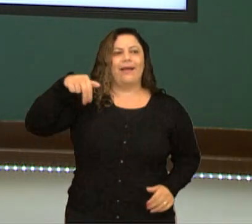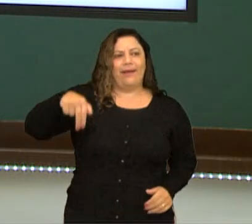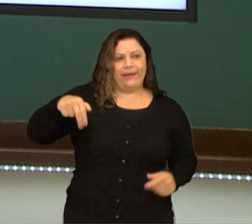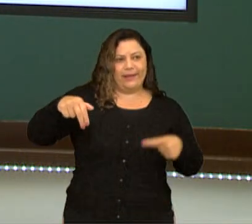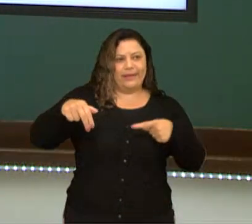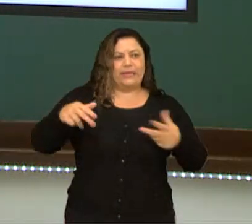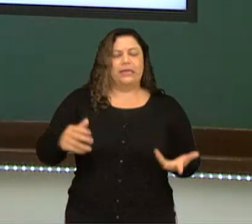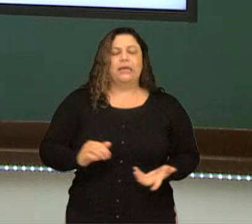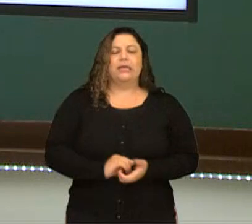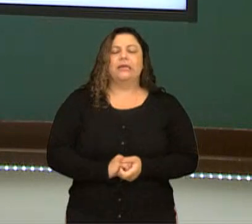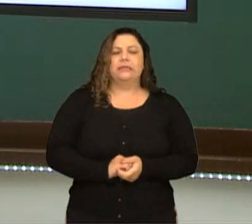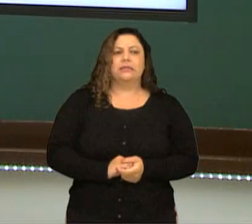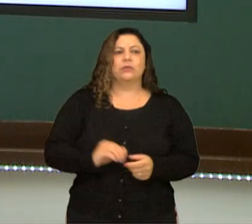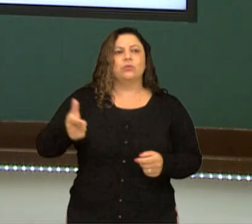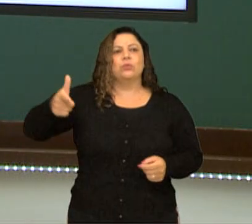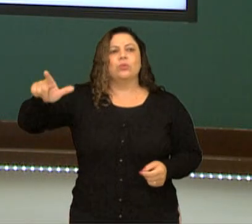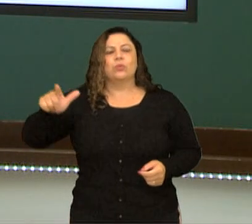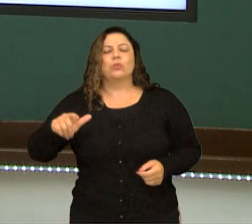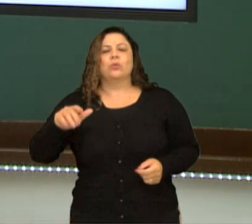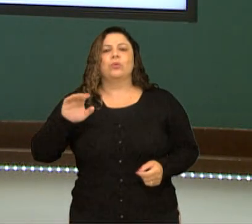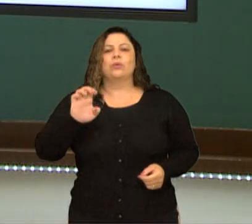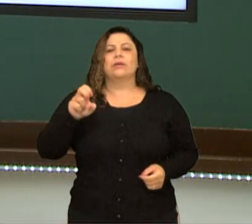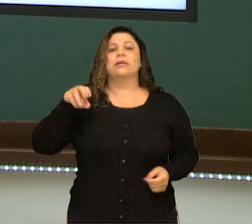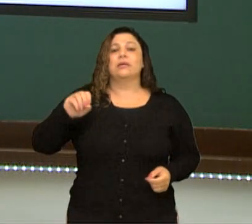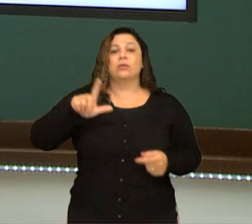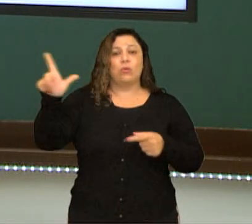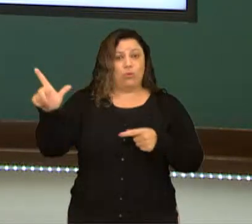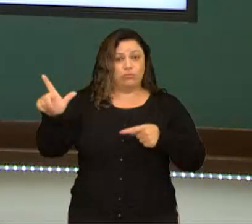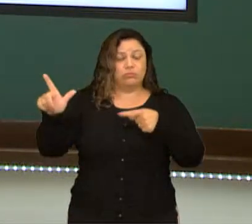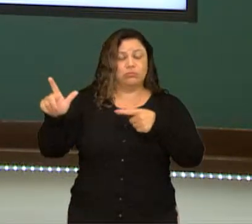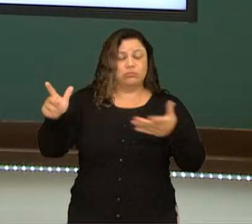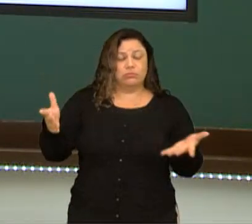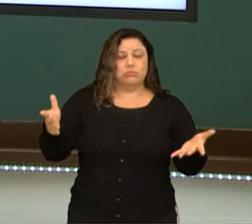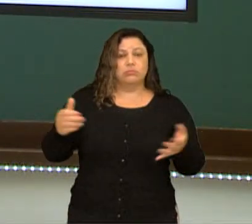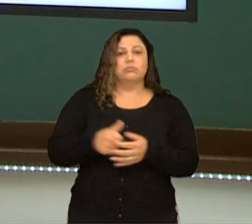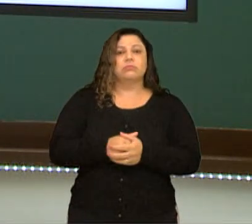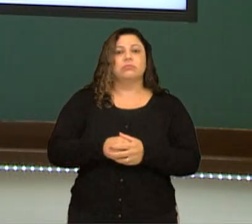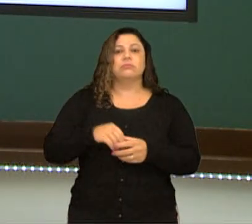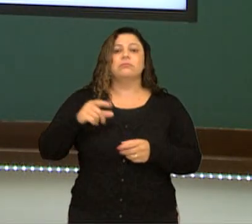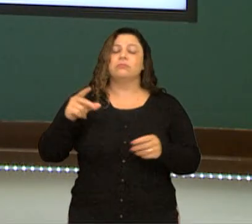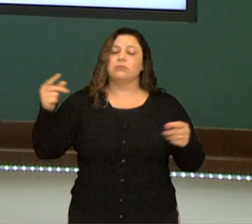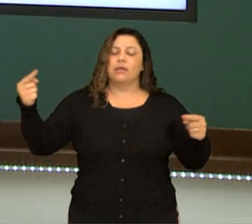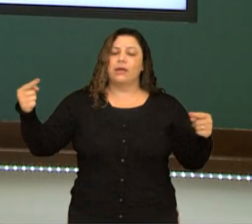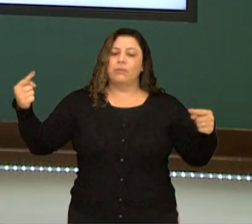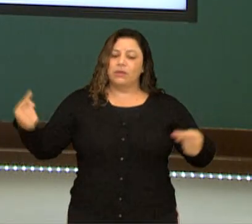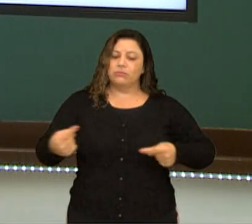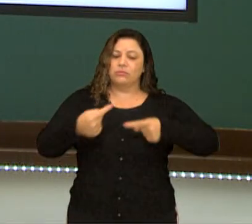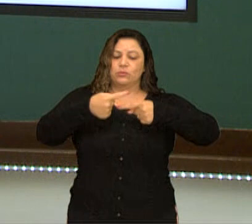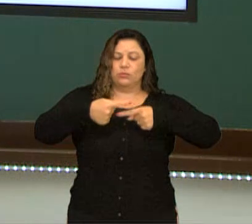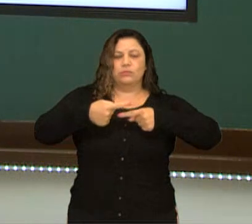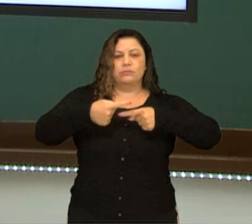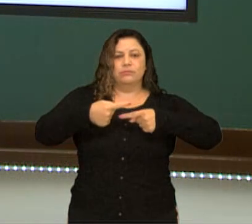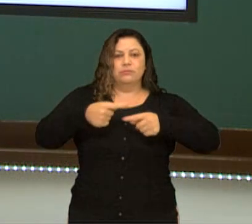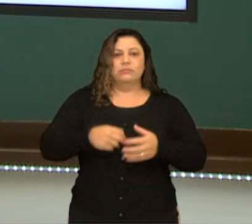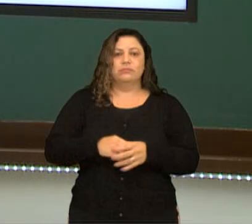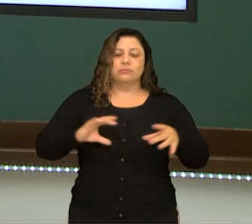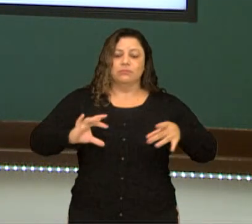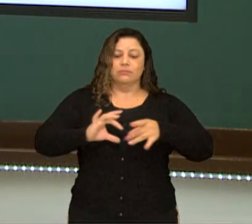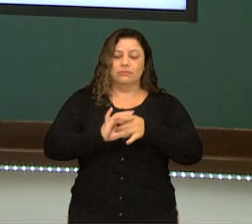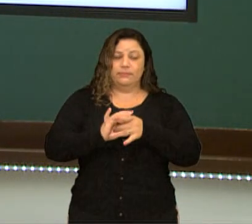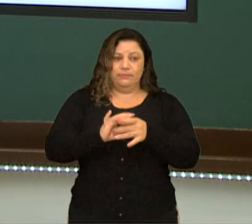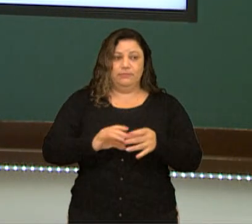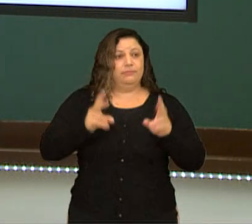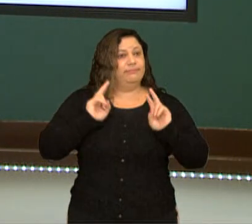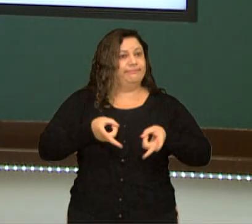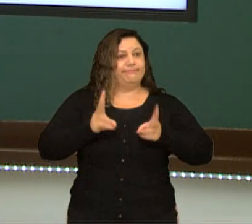dos enóis, no caso da função química enol, é uma dupla ligação química. Então, o intermediário sempre